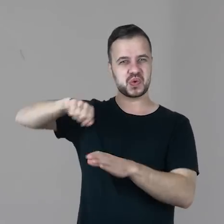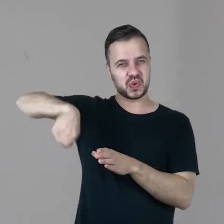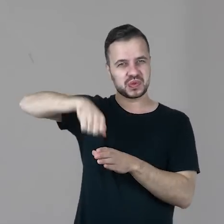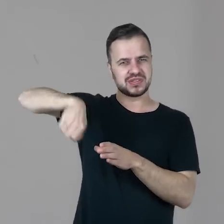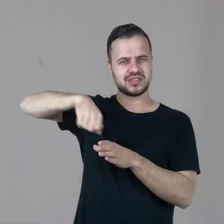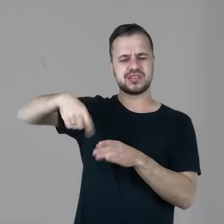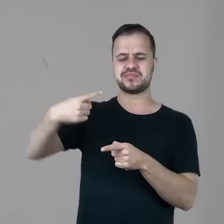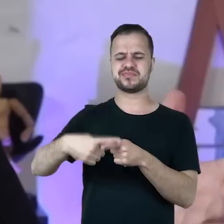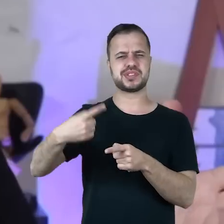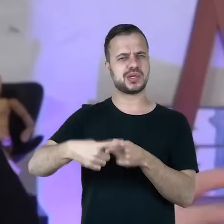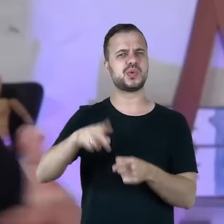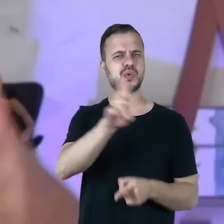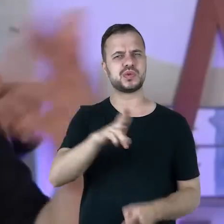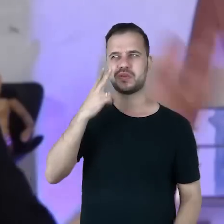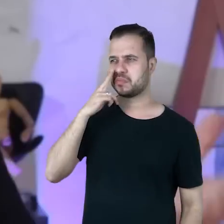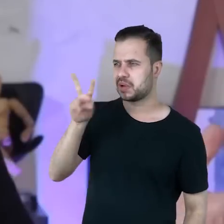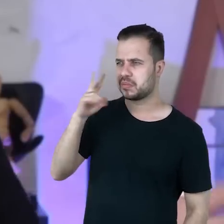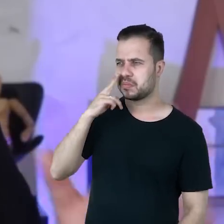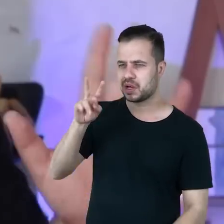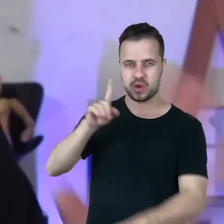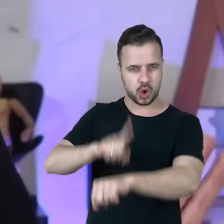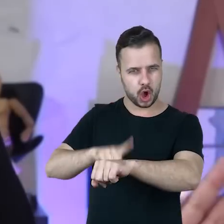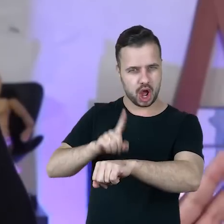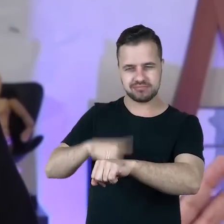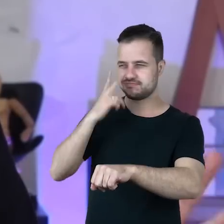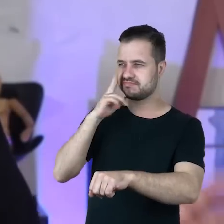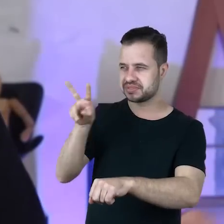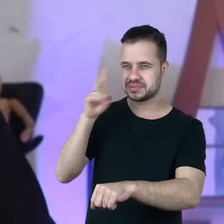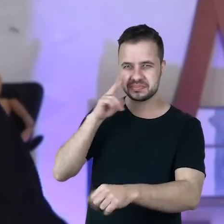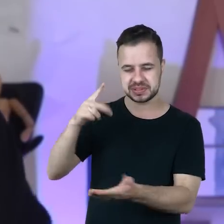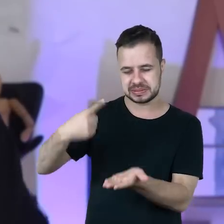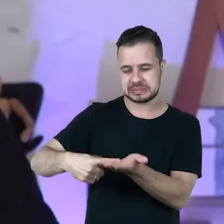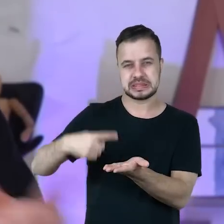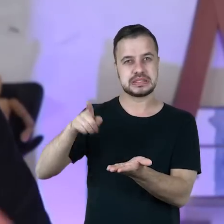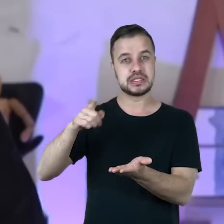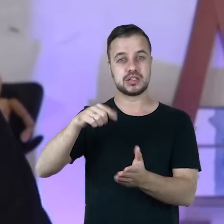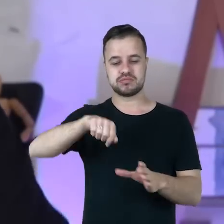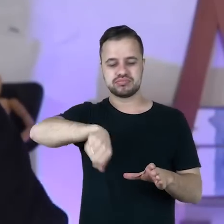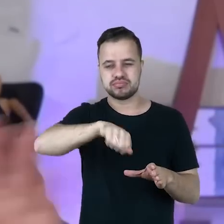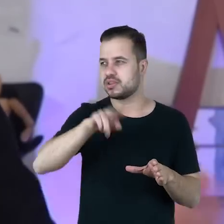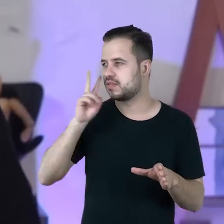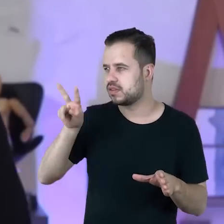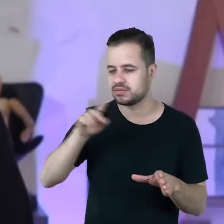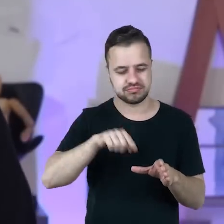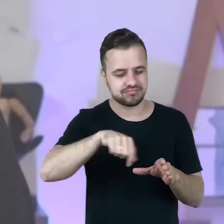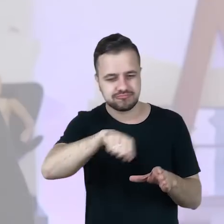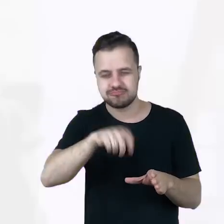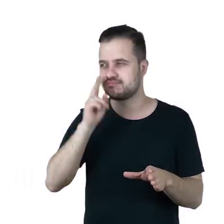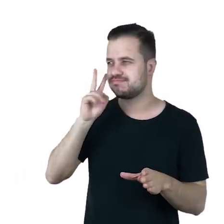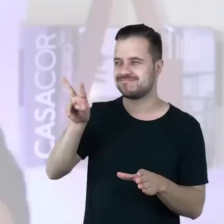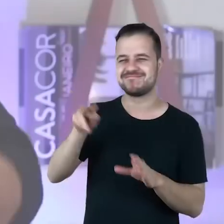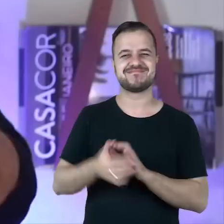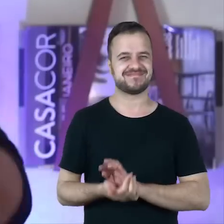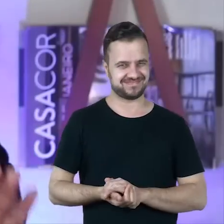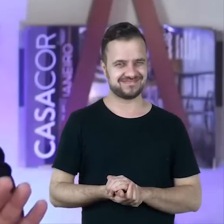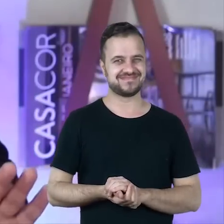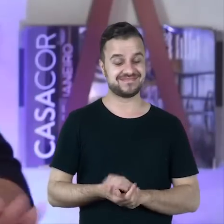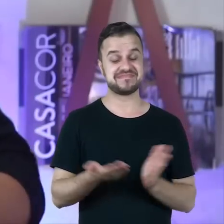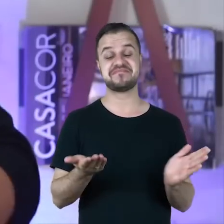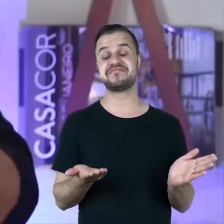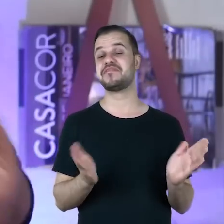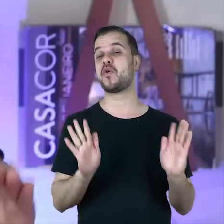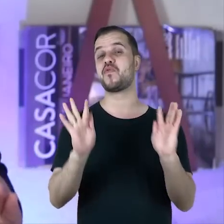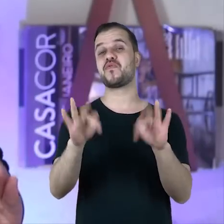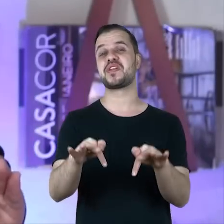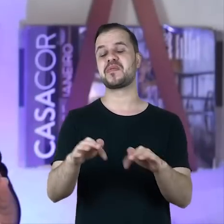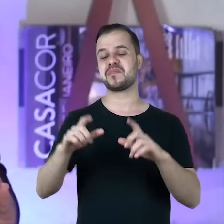cozinha, porque é um local onde você utiliza muito ele, principalmente na hora de você marcar os horários de cozimento dos alimentos. E para finalizar,